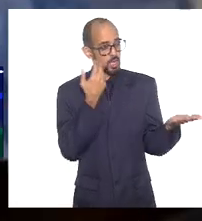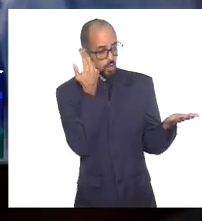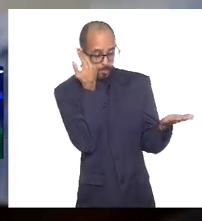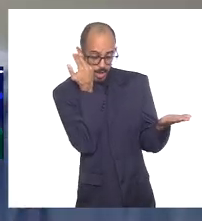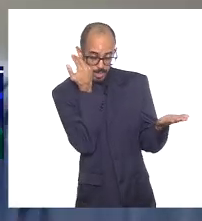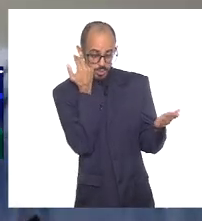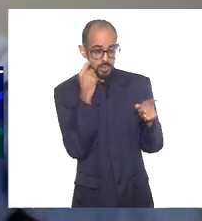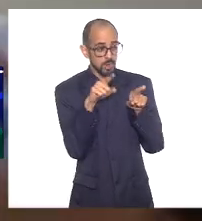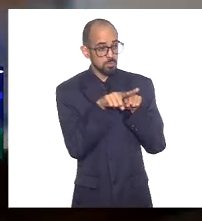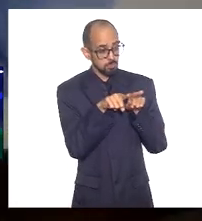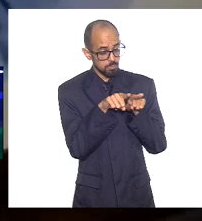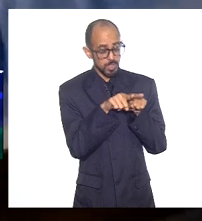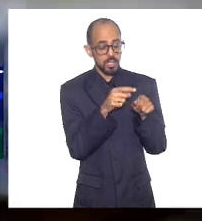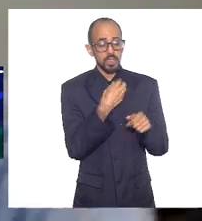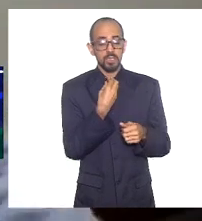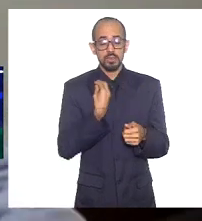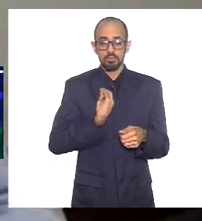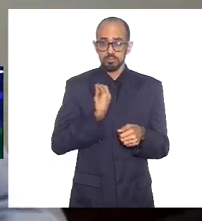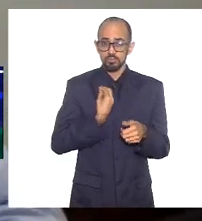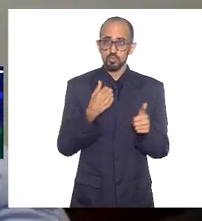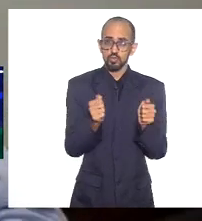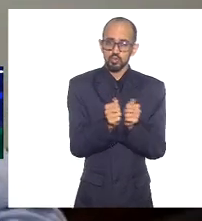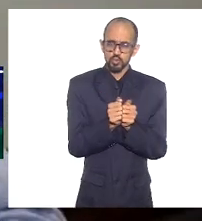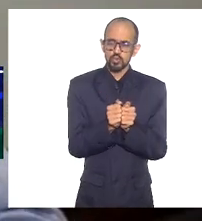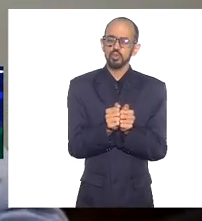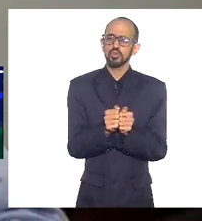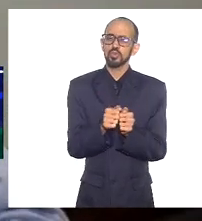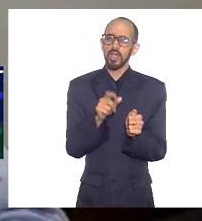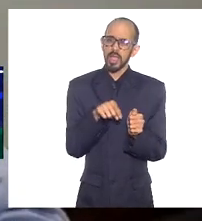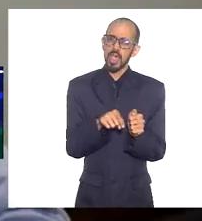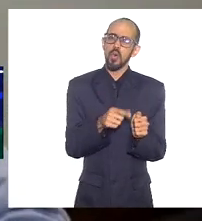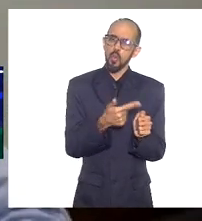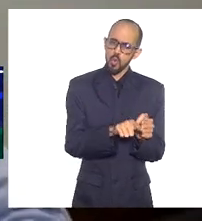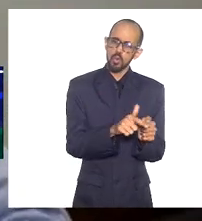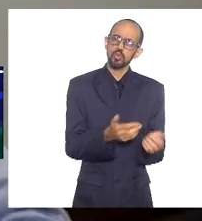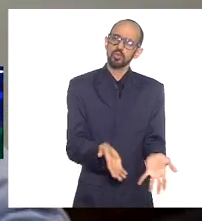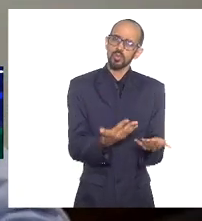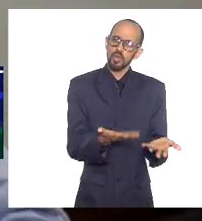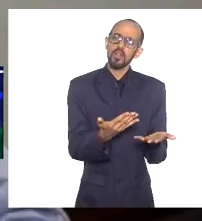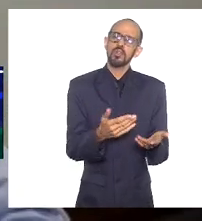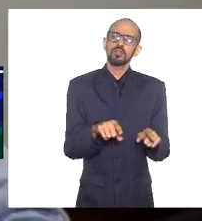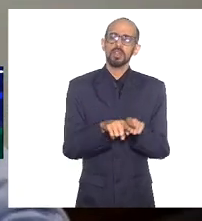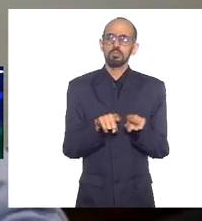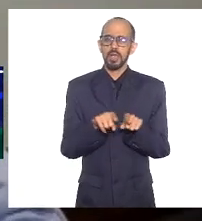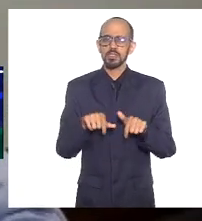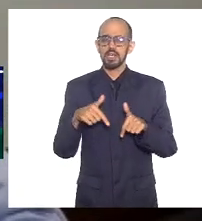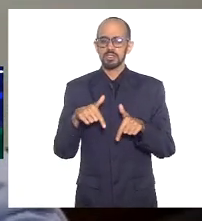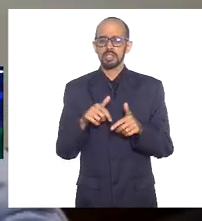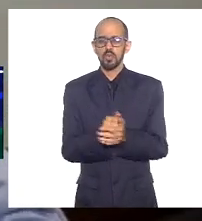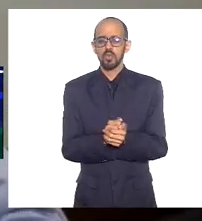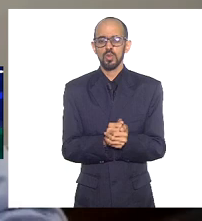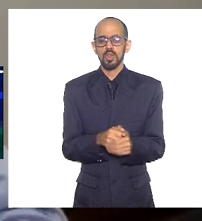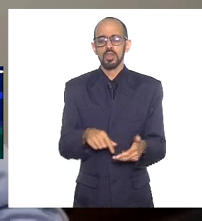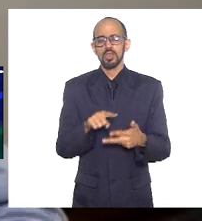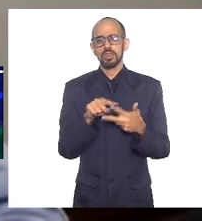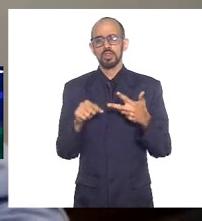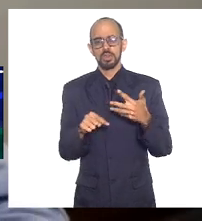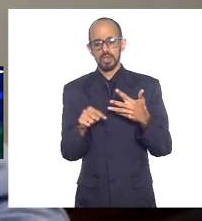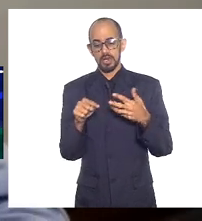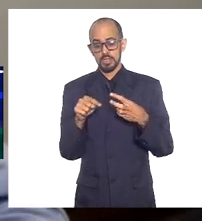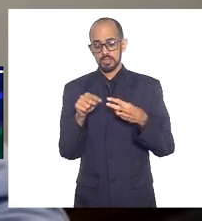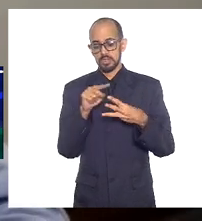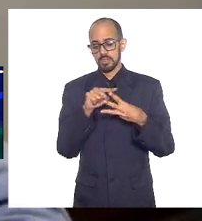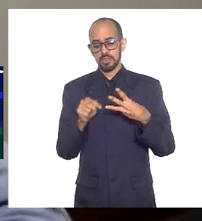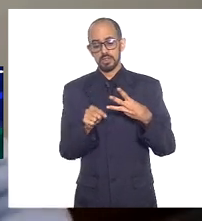presente esteve conosco é outro promotor dessa agenda e quero ressaltar três encaminhamentos decorrentes